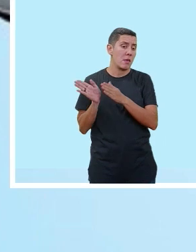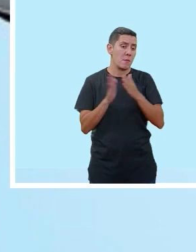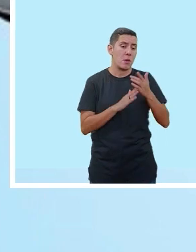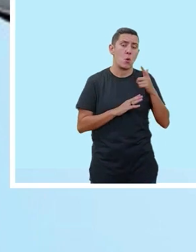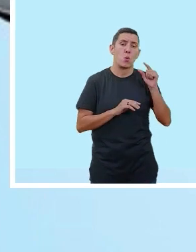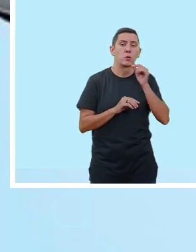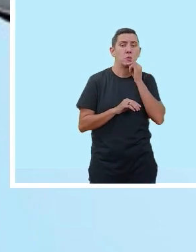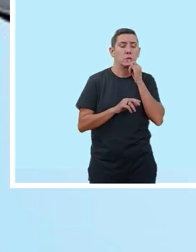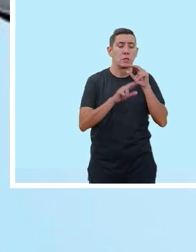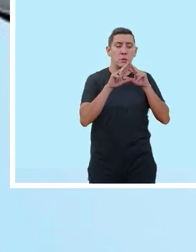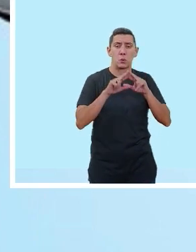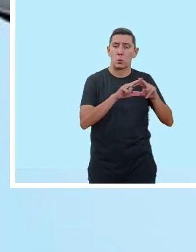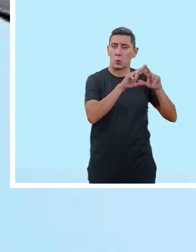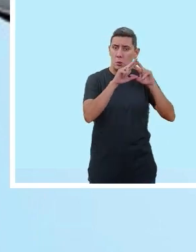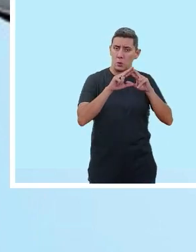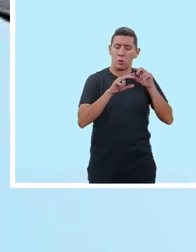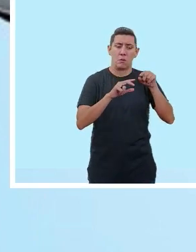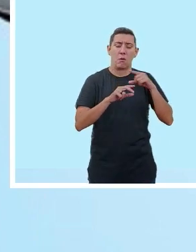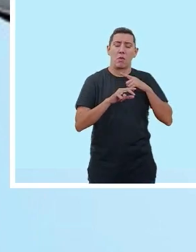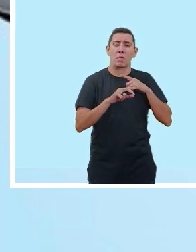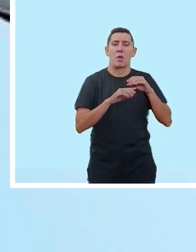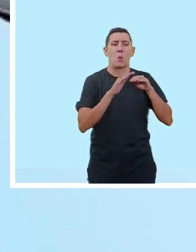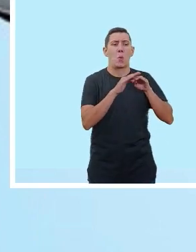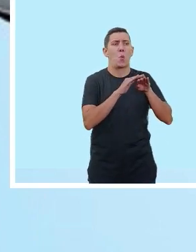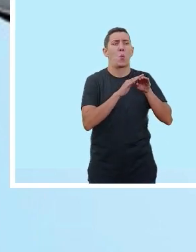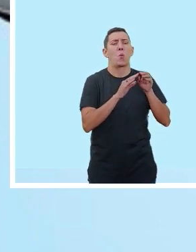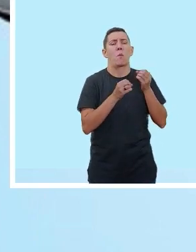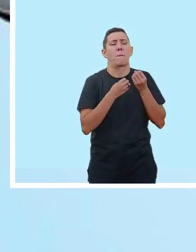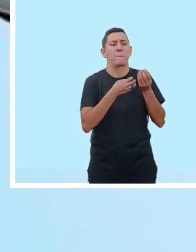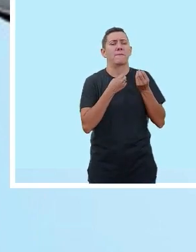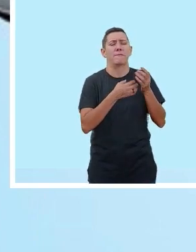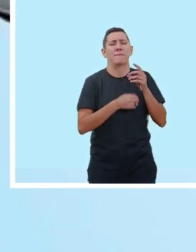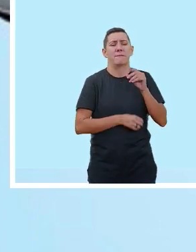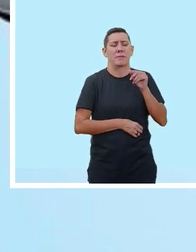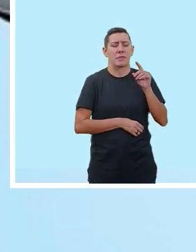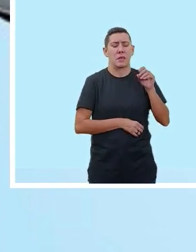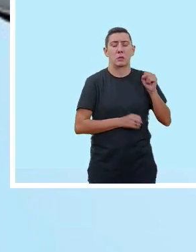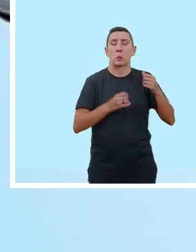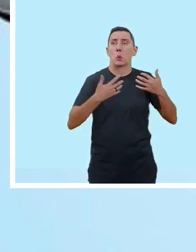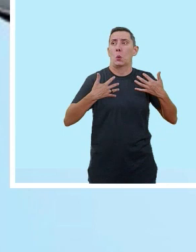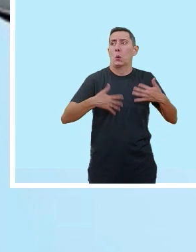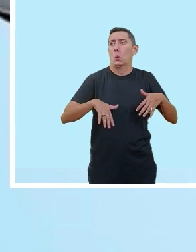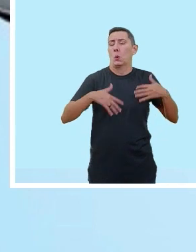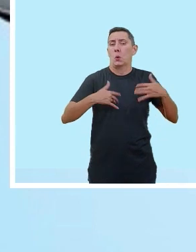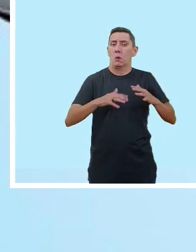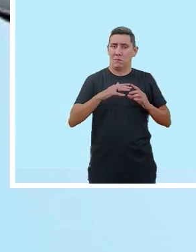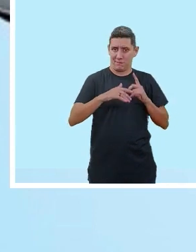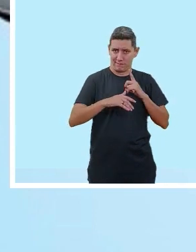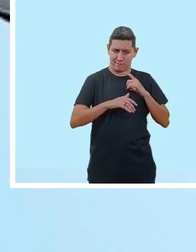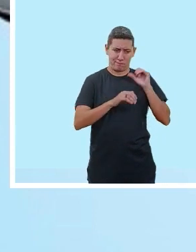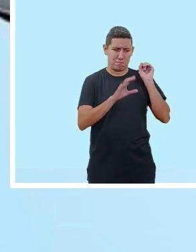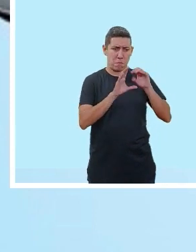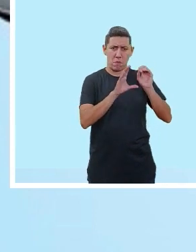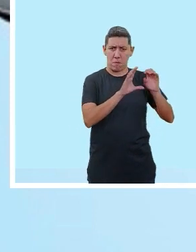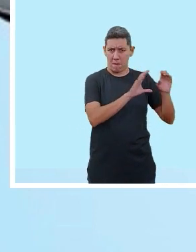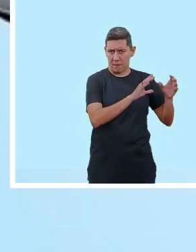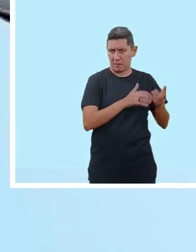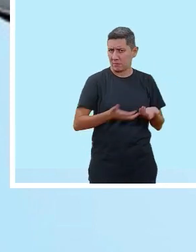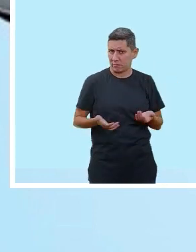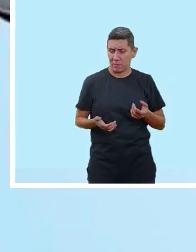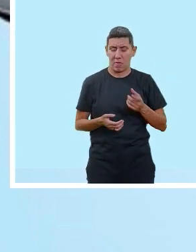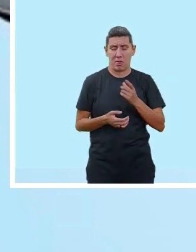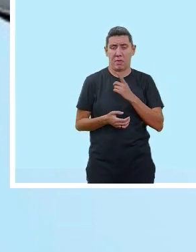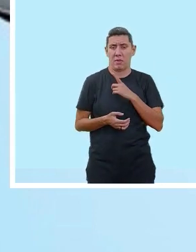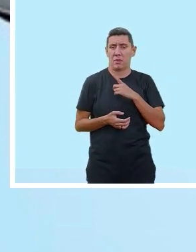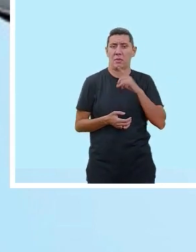que elas funcionam em nuvem, isso realmente facilita muito a vida, né? Então você tem acesso a streaming, você tem acesso